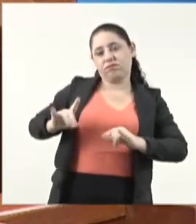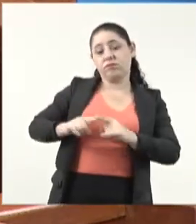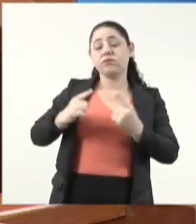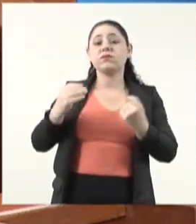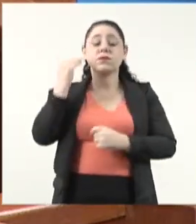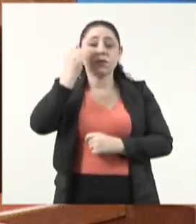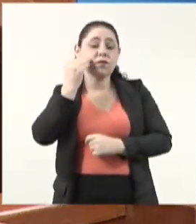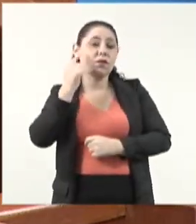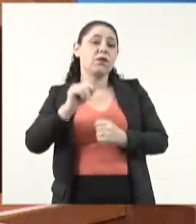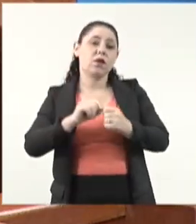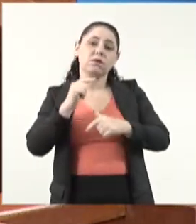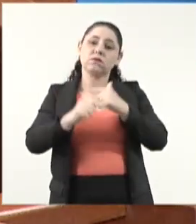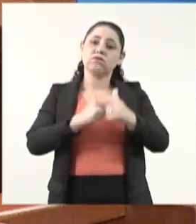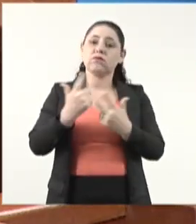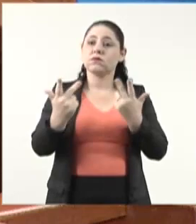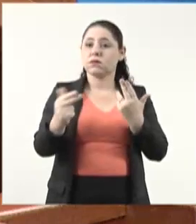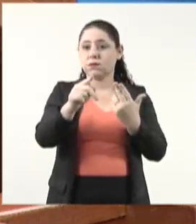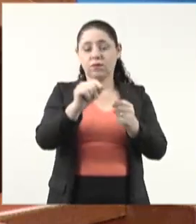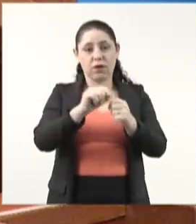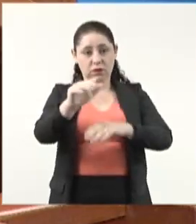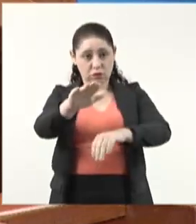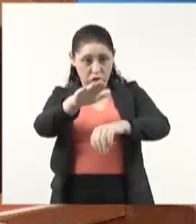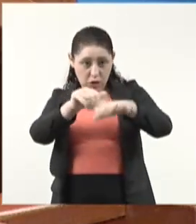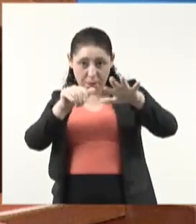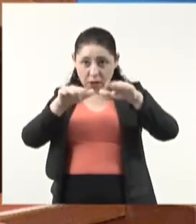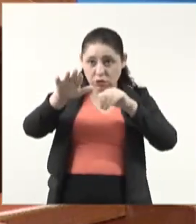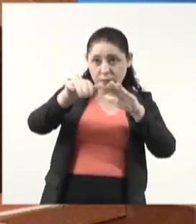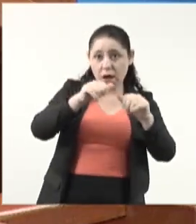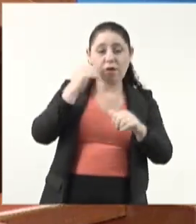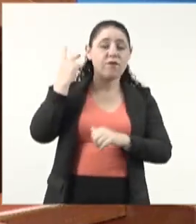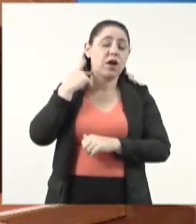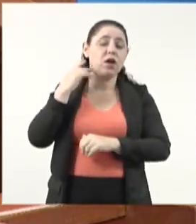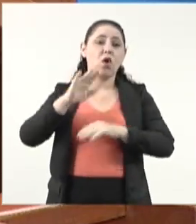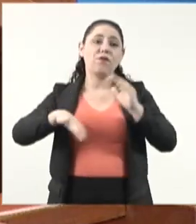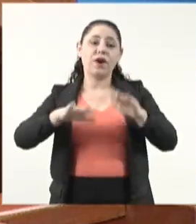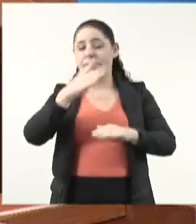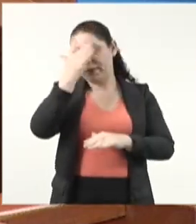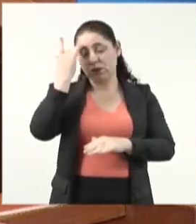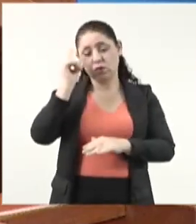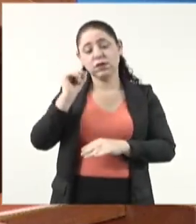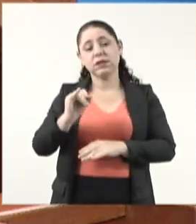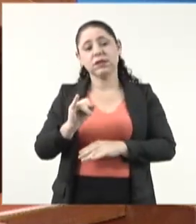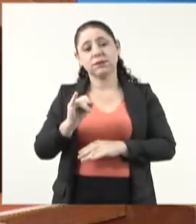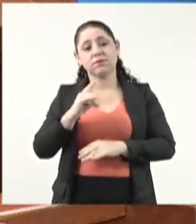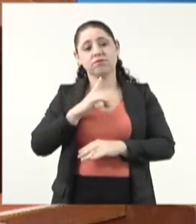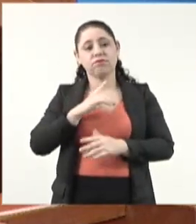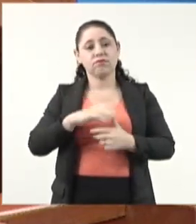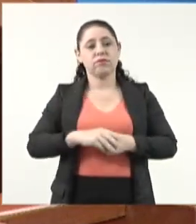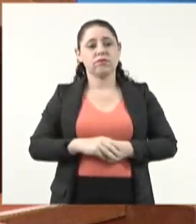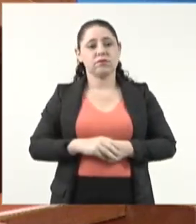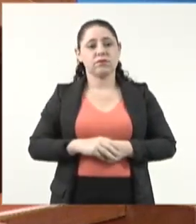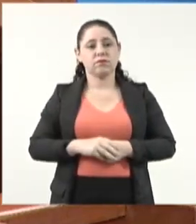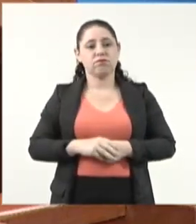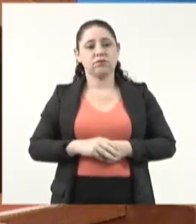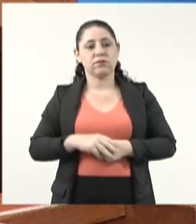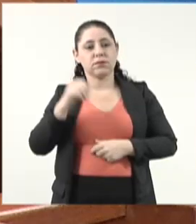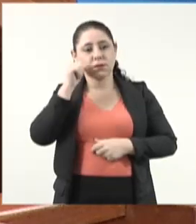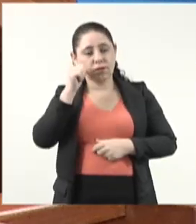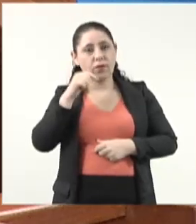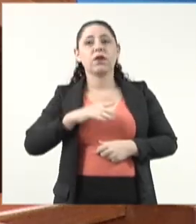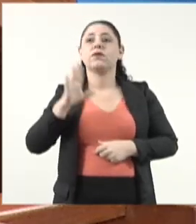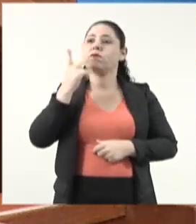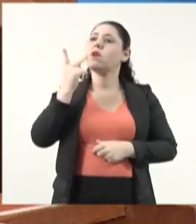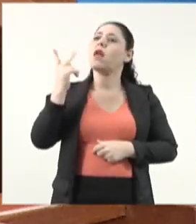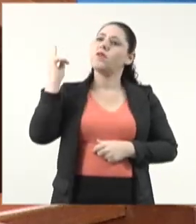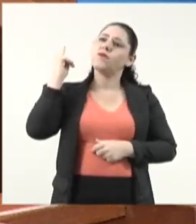como vocês têm feito aqui na Assembleia, chamando quem é vítima, pelo menos as pessoas, né, que se declararam,